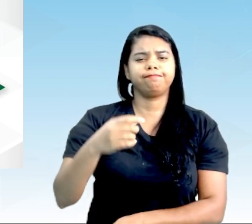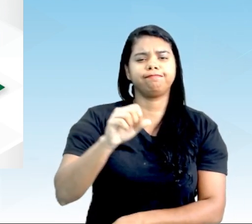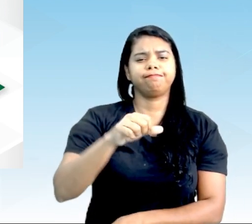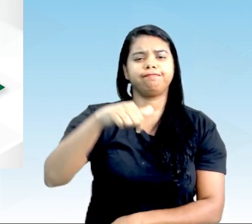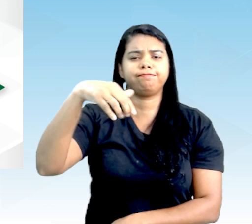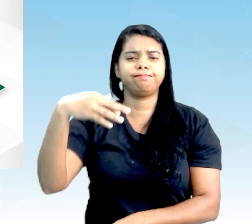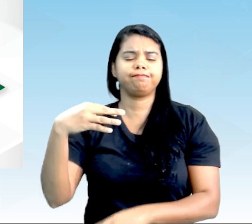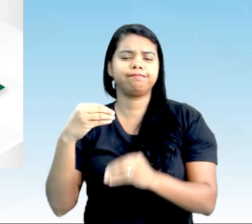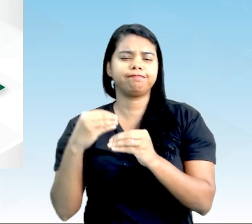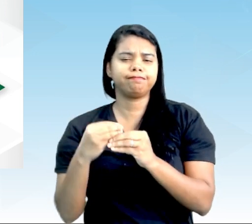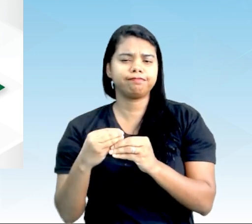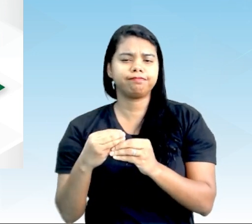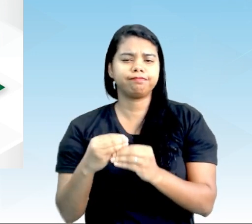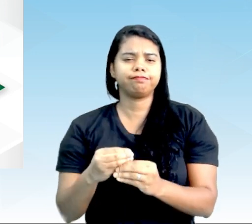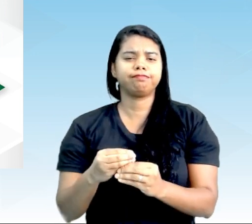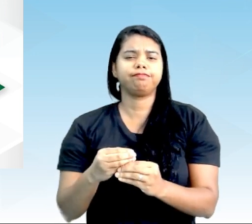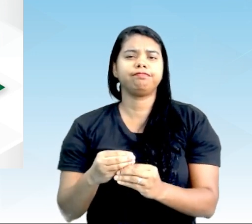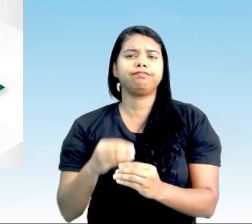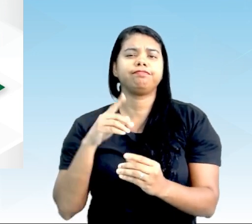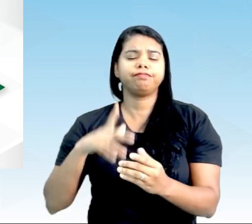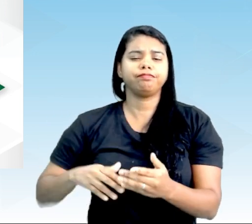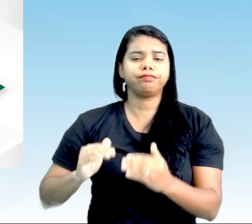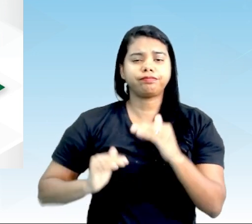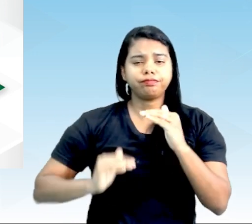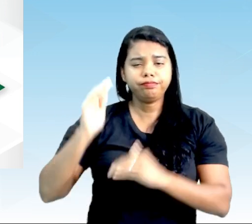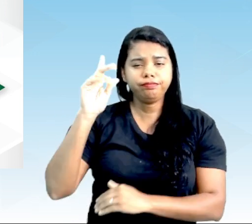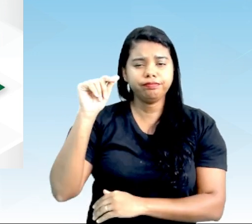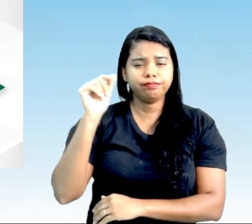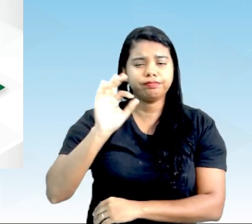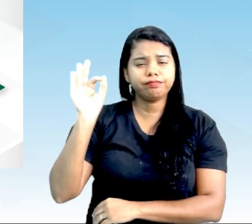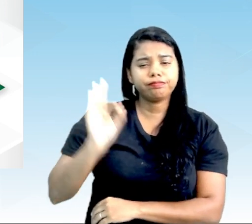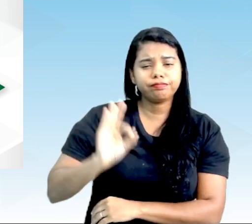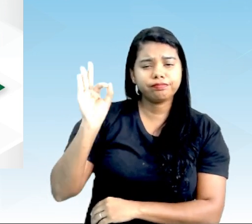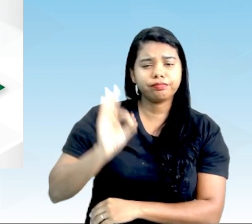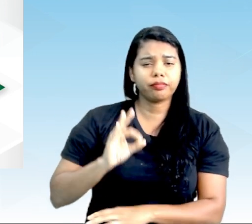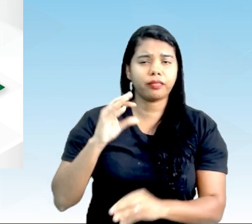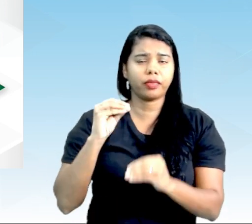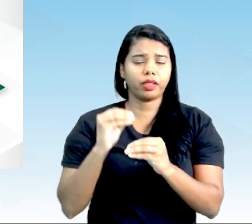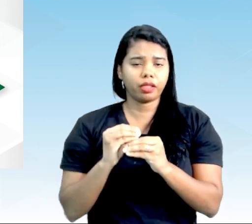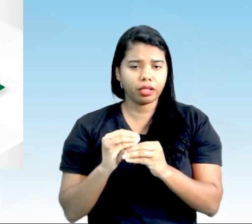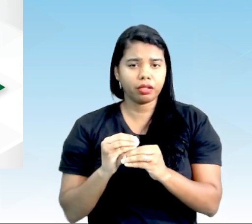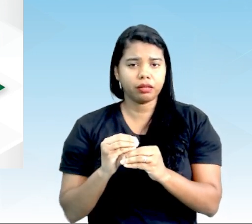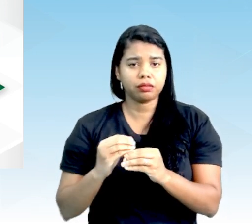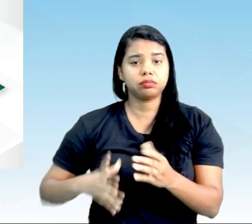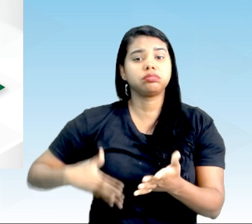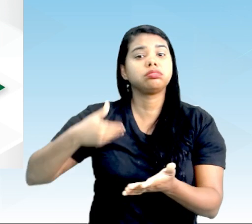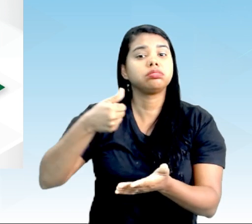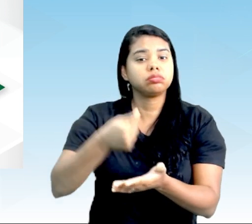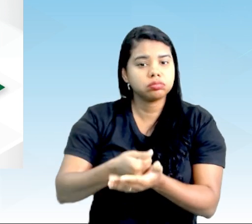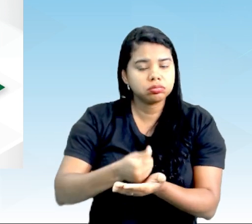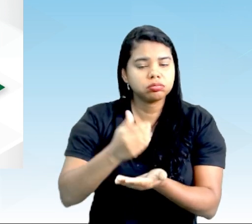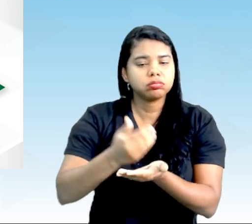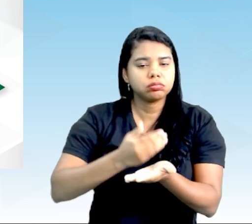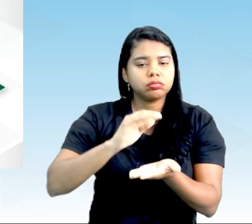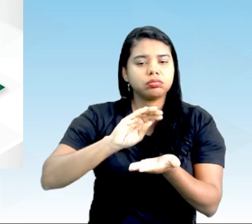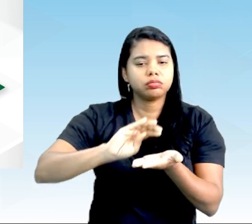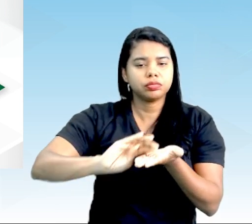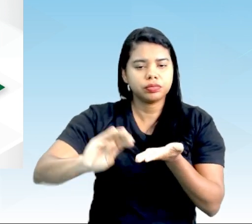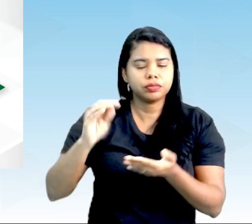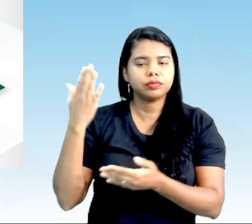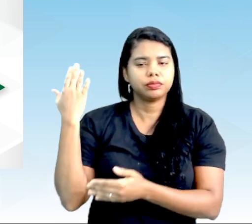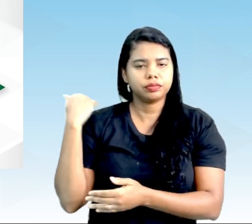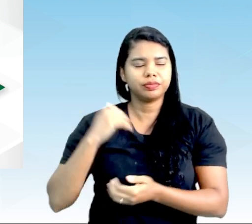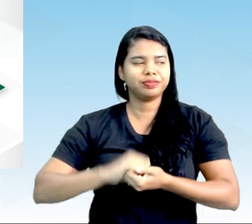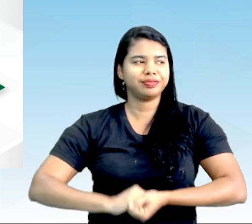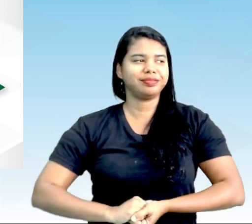a imposição de um aumento taxativo em cima dos tributos já abusivos desde aquela